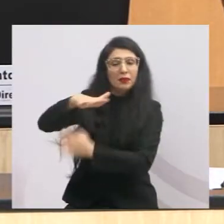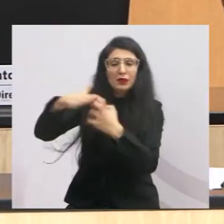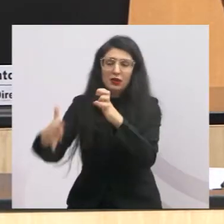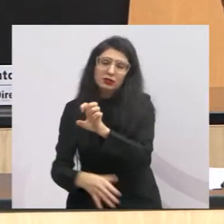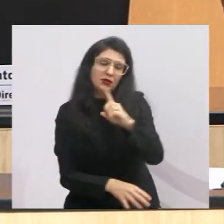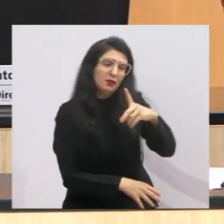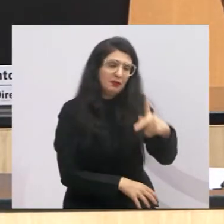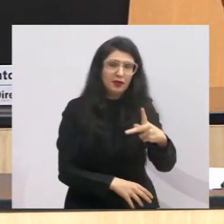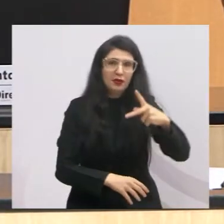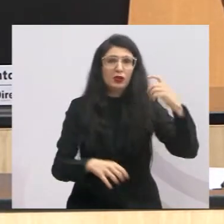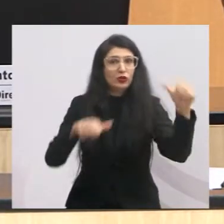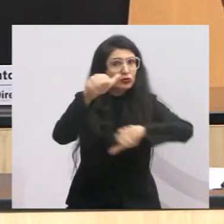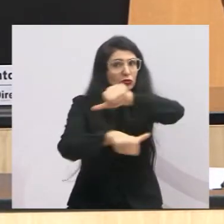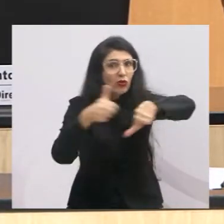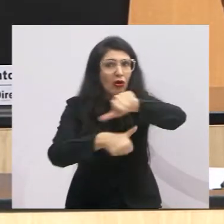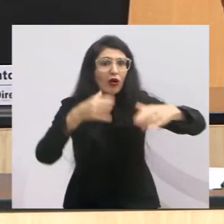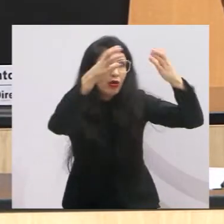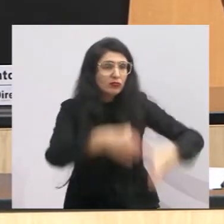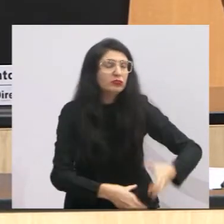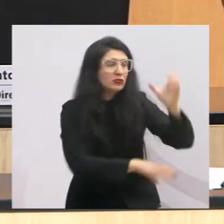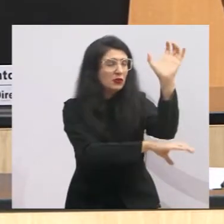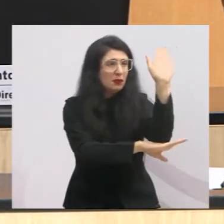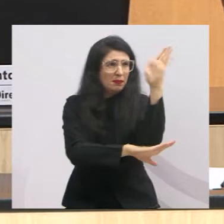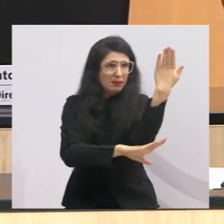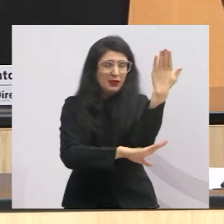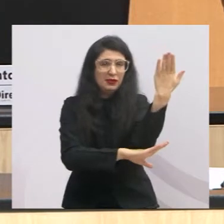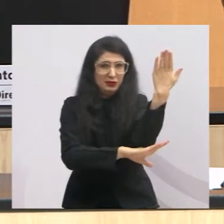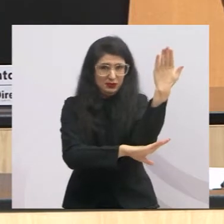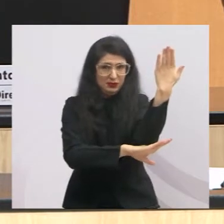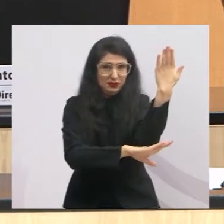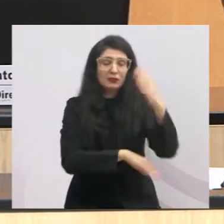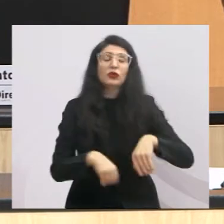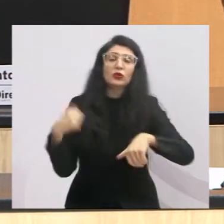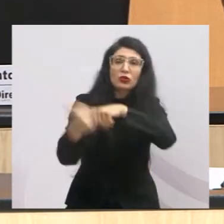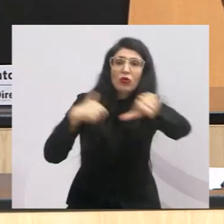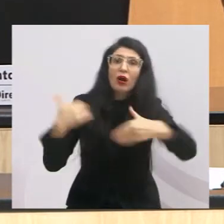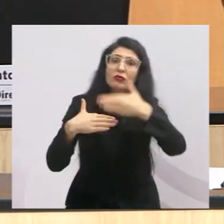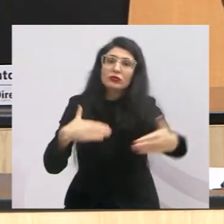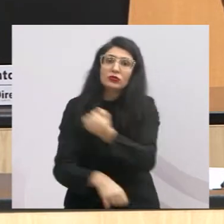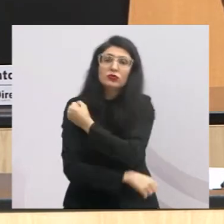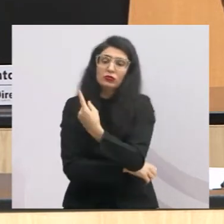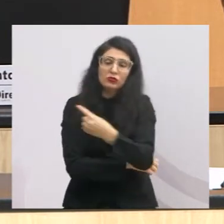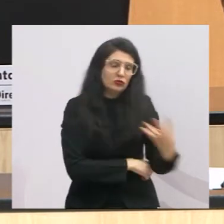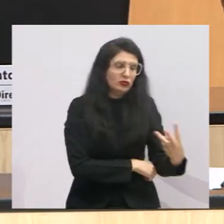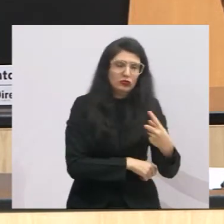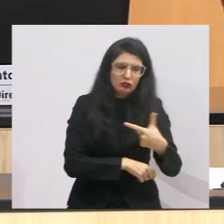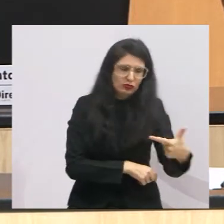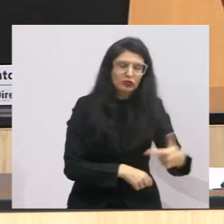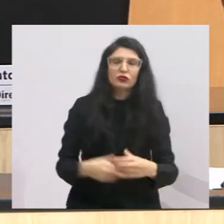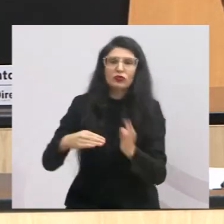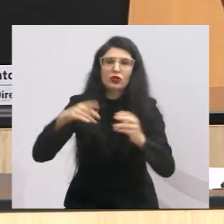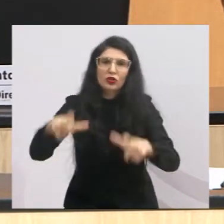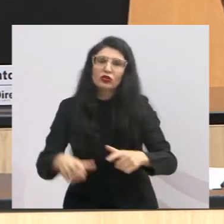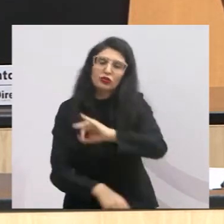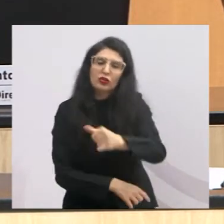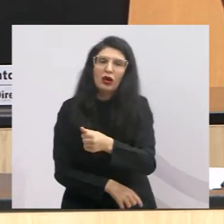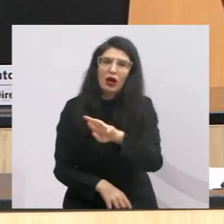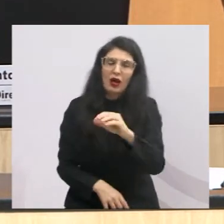Saudações a todos. Peço licença para tirar a máscara para fazer o procedimento da palavra de Deus.